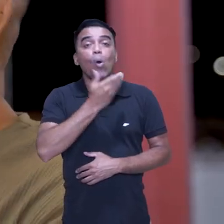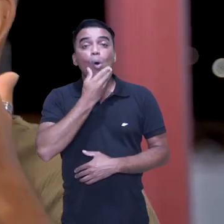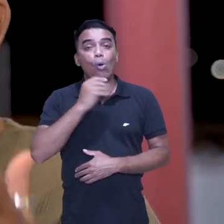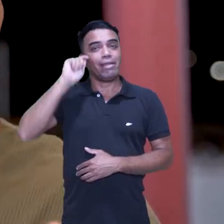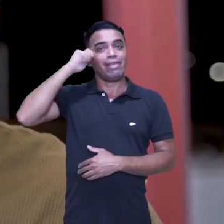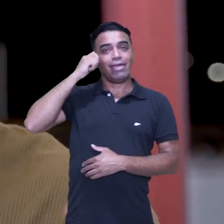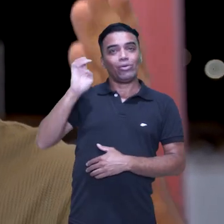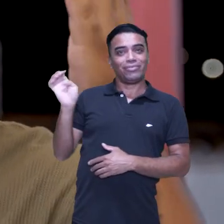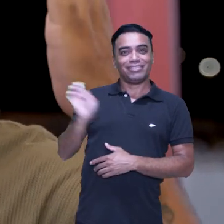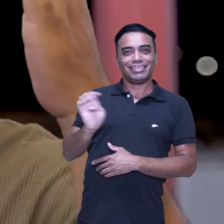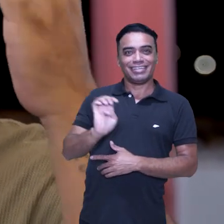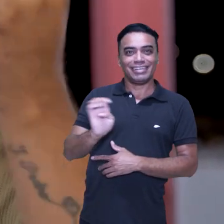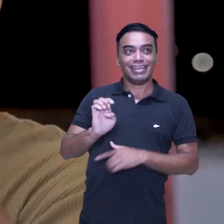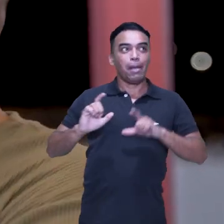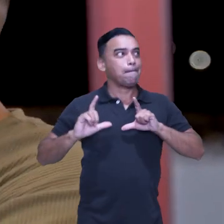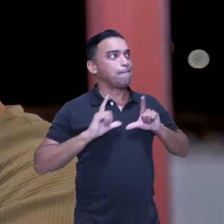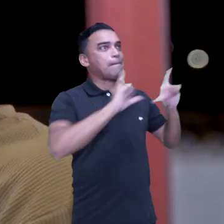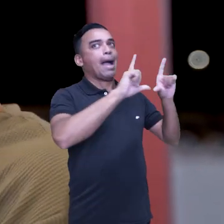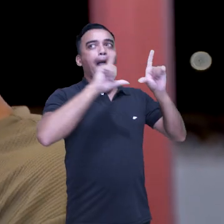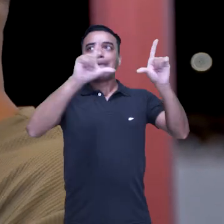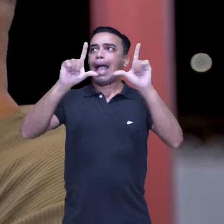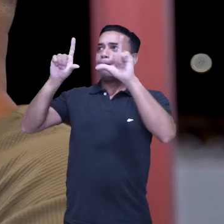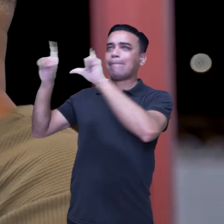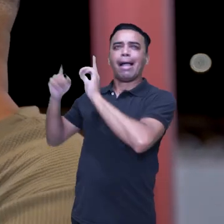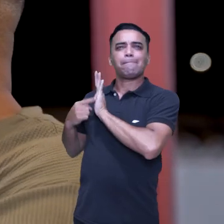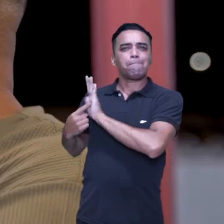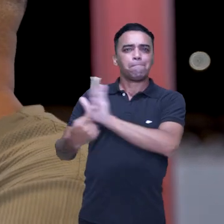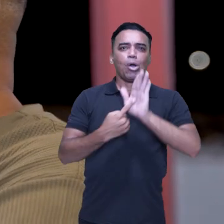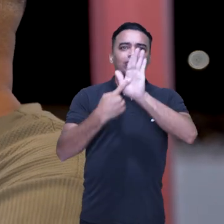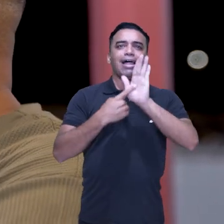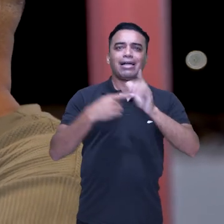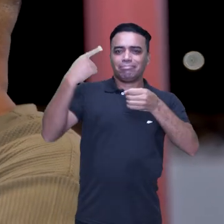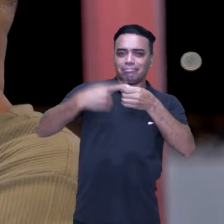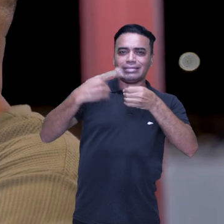gay, expostos num dos lugares que